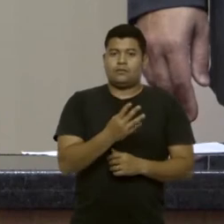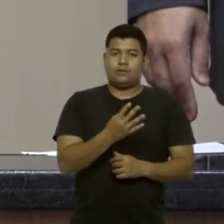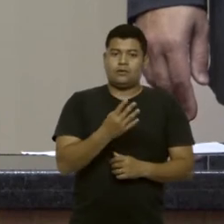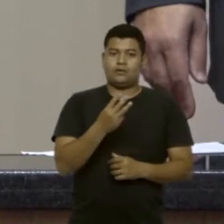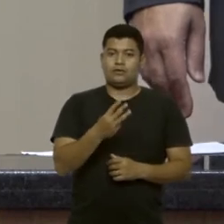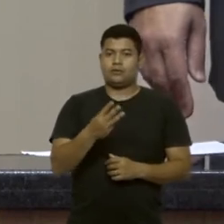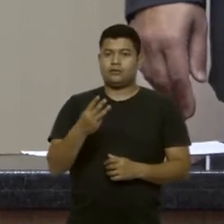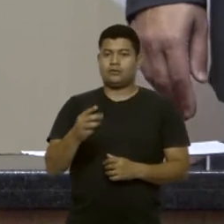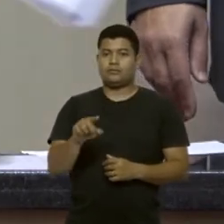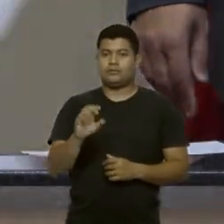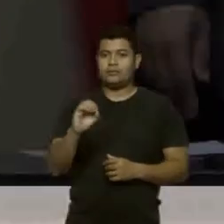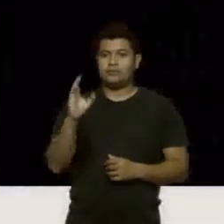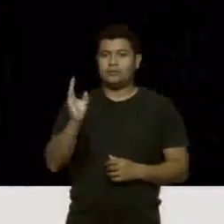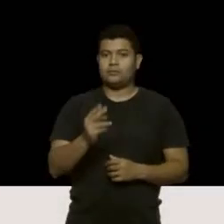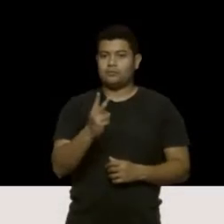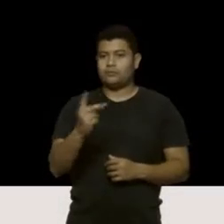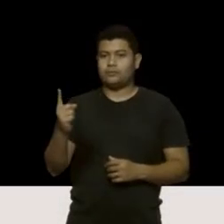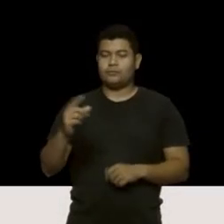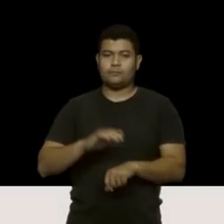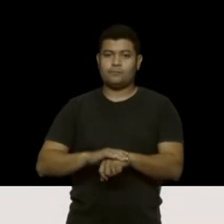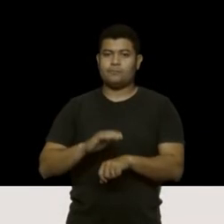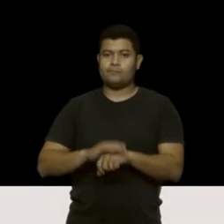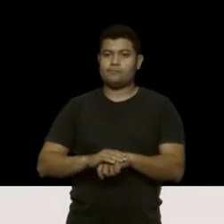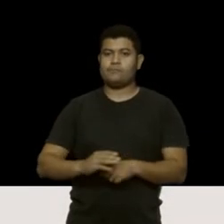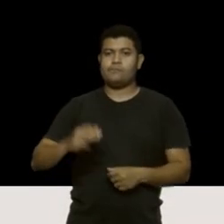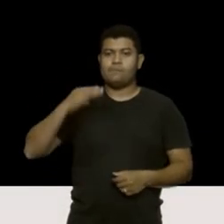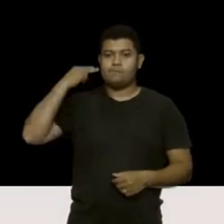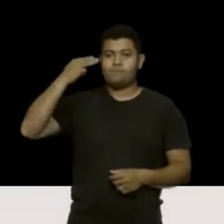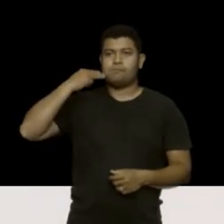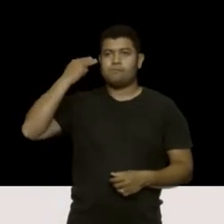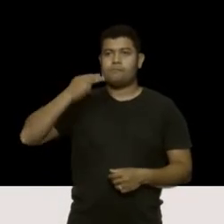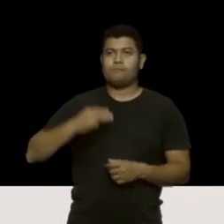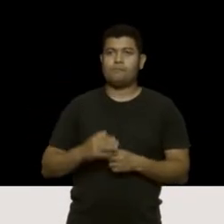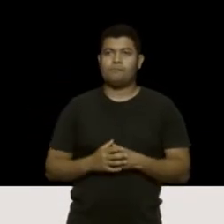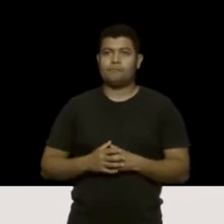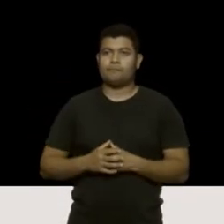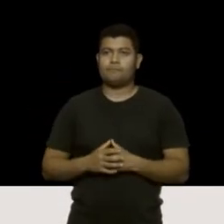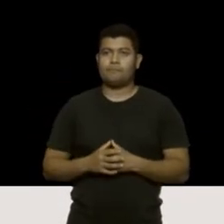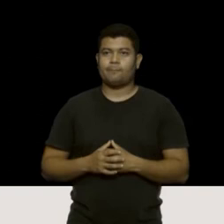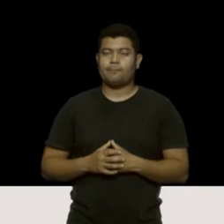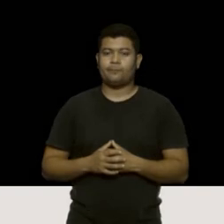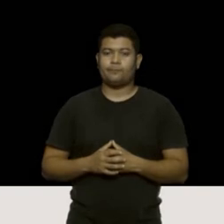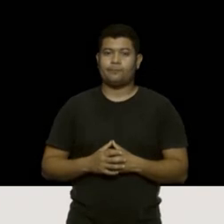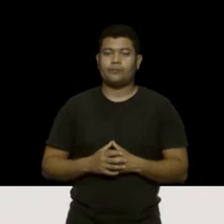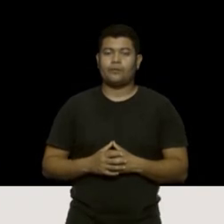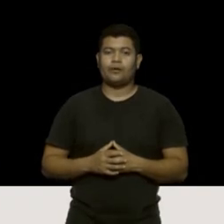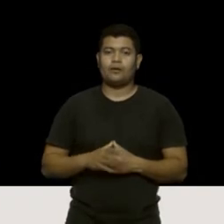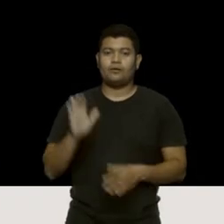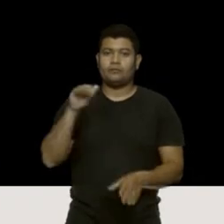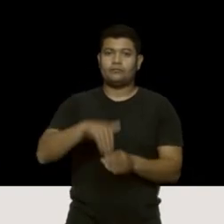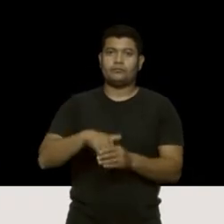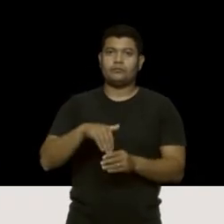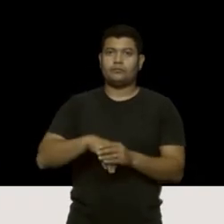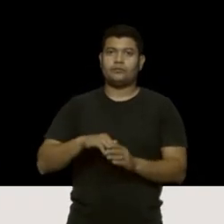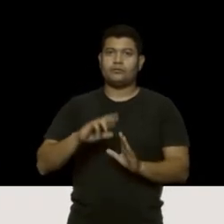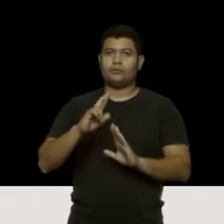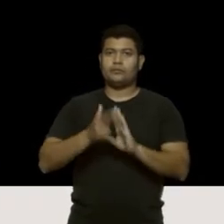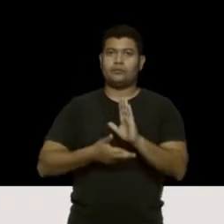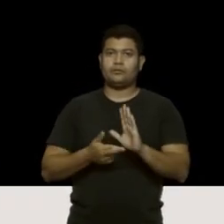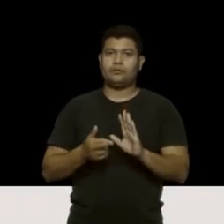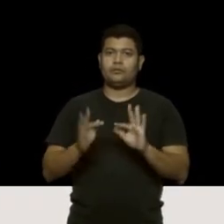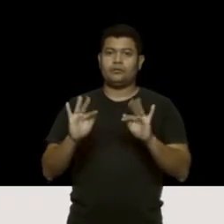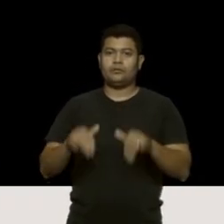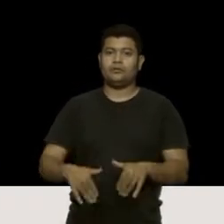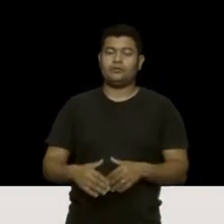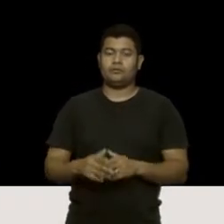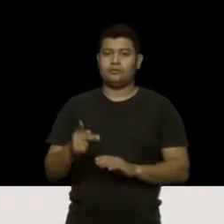433.0/2021, autor deputado Márcio Machado. Votação. Votação da redação final